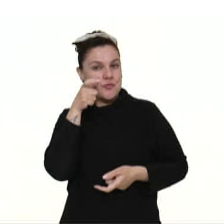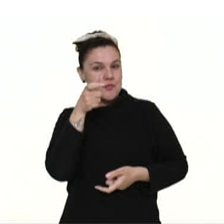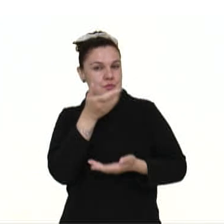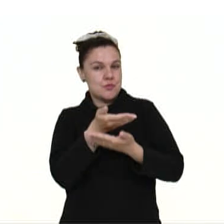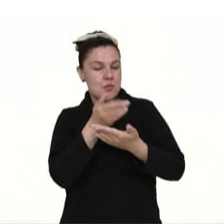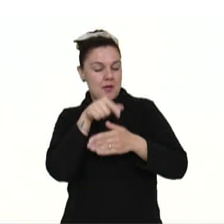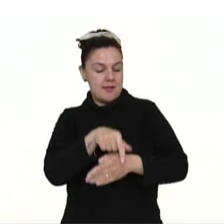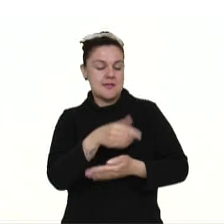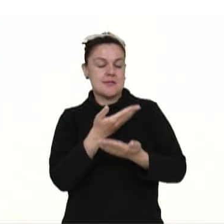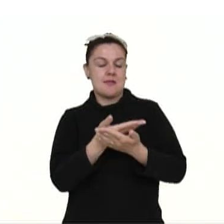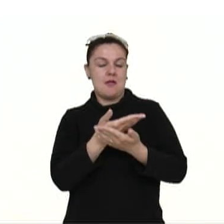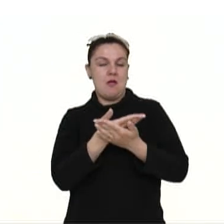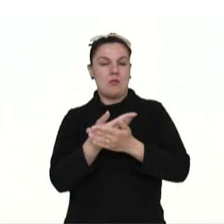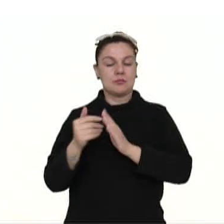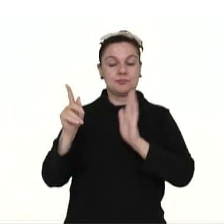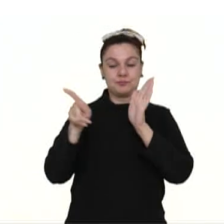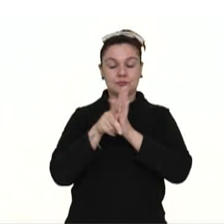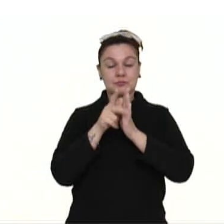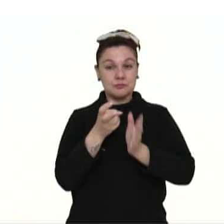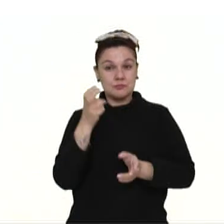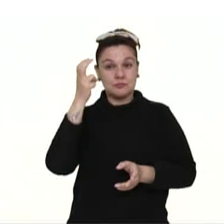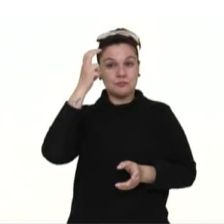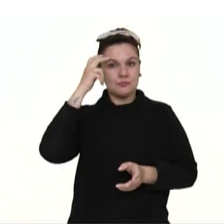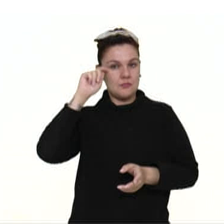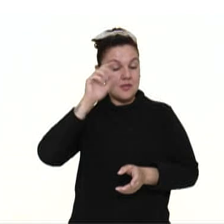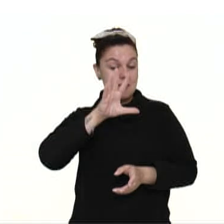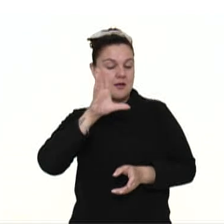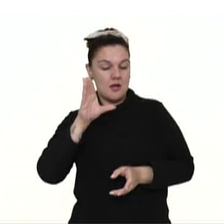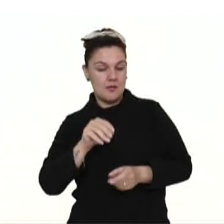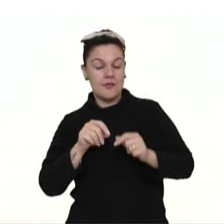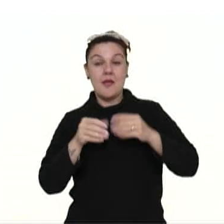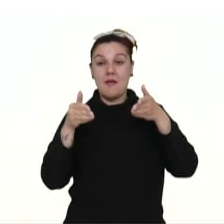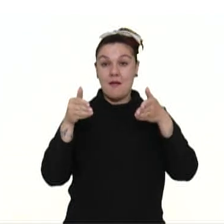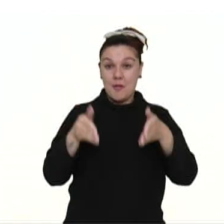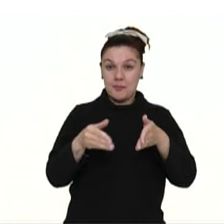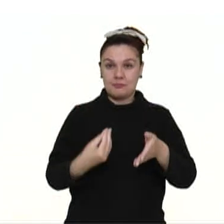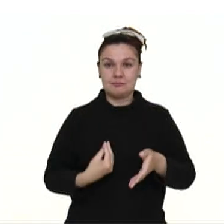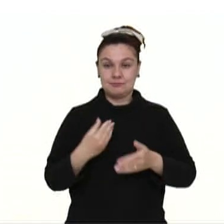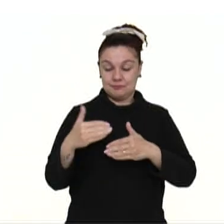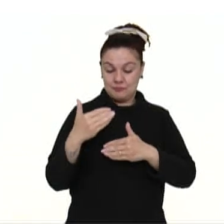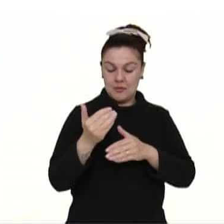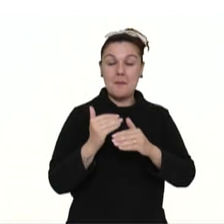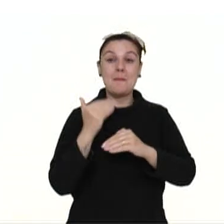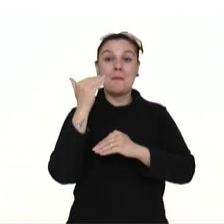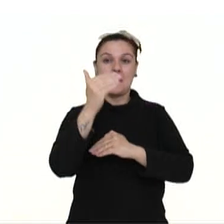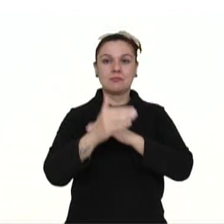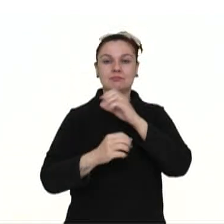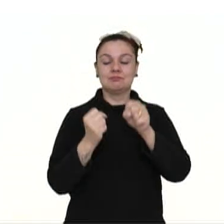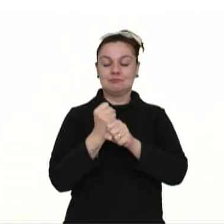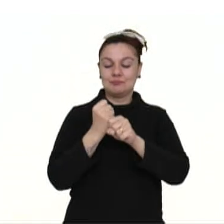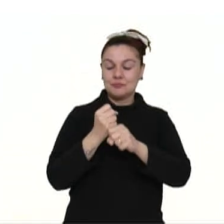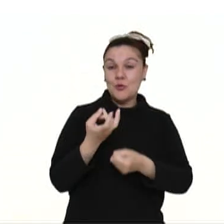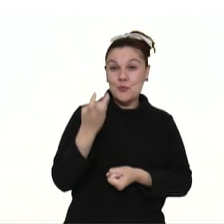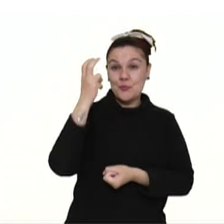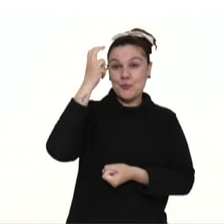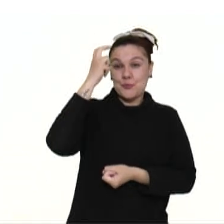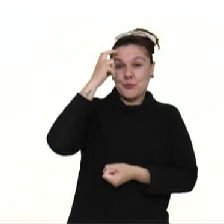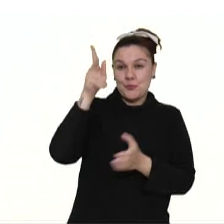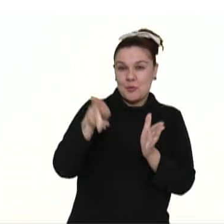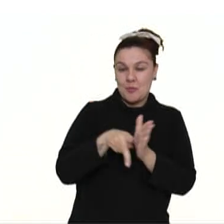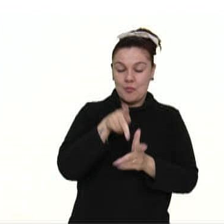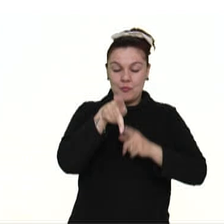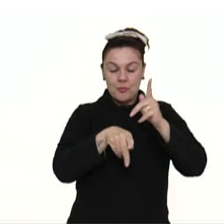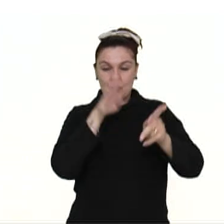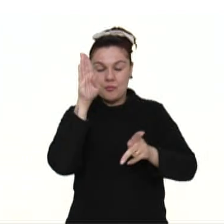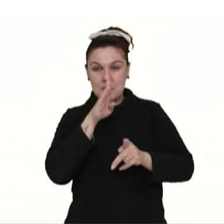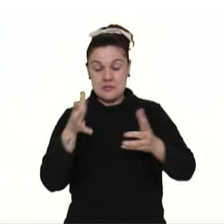questão da matriz cultural africana e sua presença para além do período de formação do povo brasileiro. a contribuição dos povos